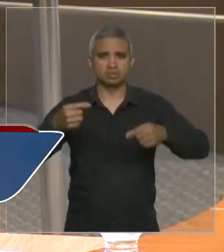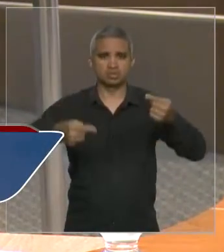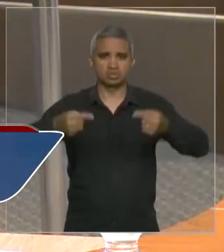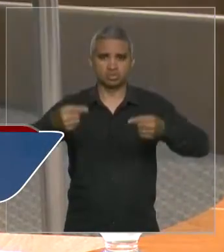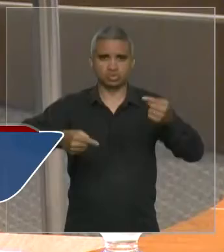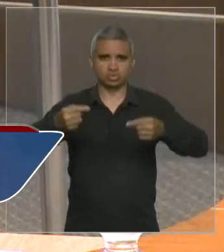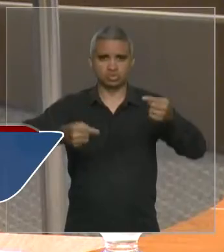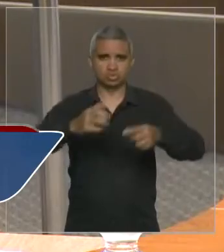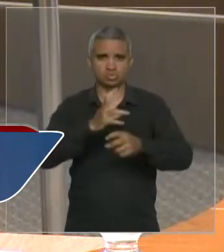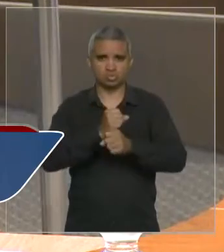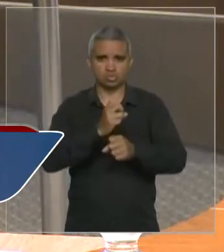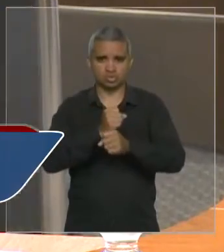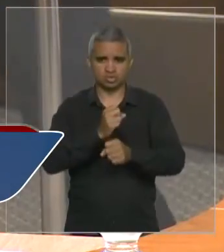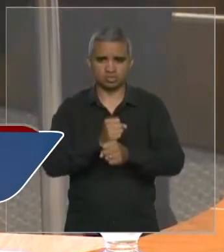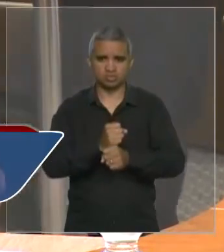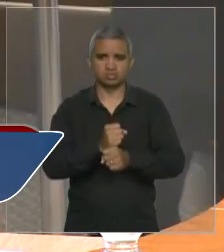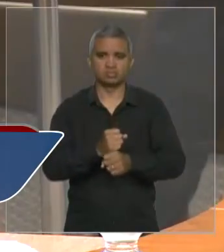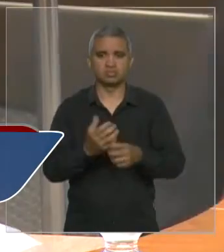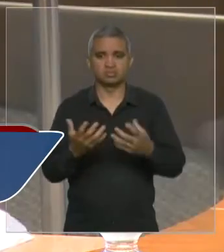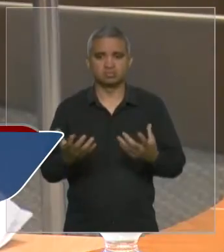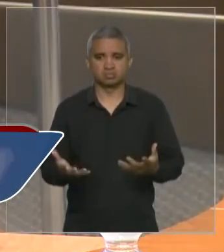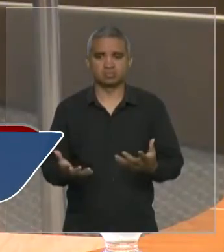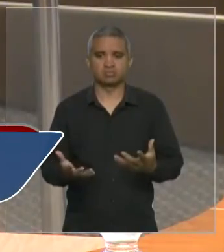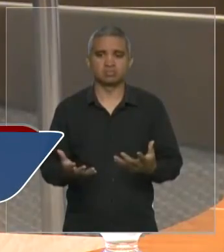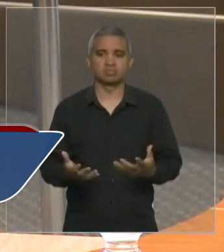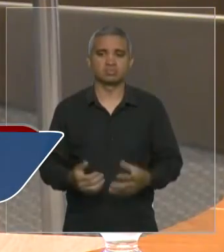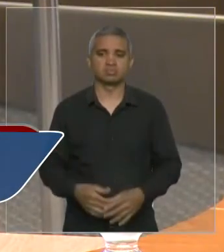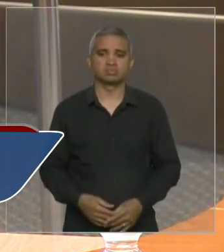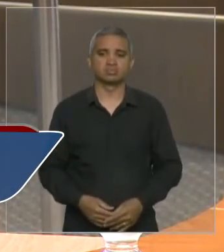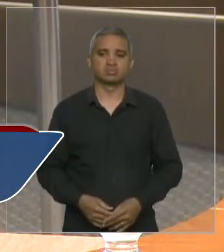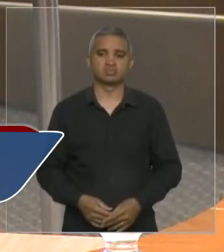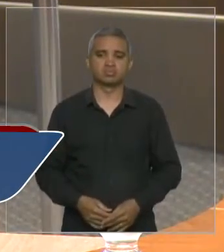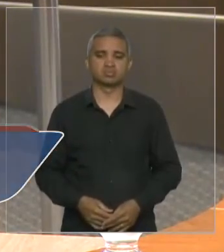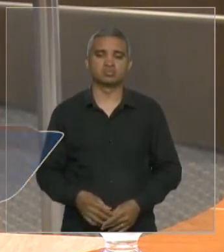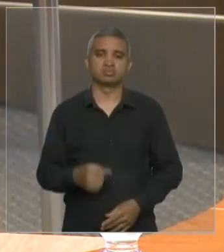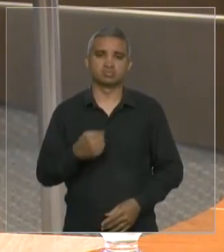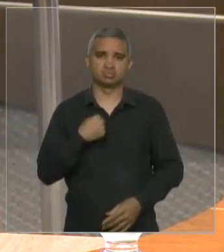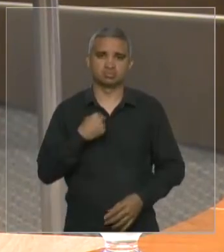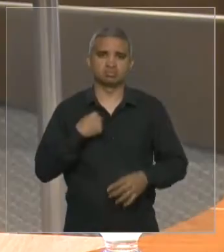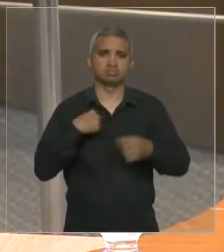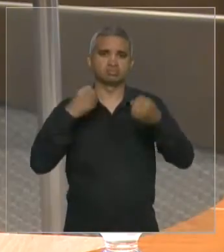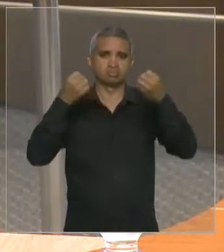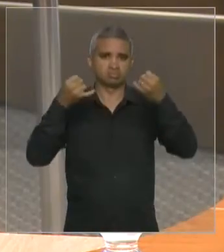do Maranhão. E é nesse sentido que eu faço essa fala aqui e